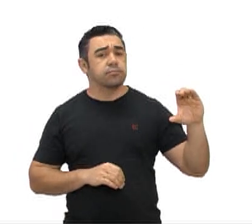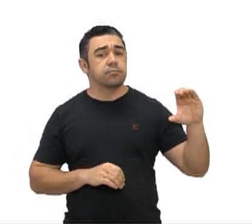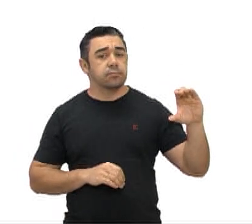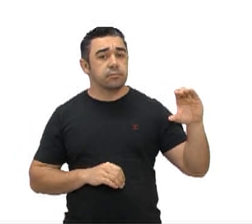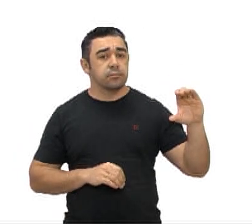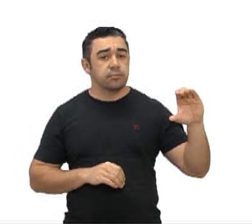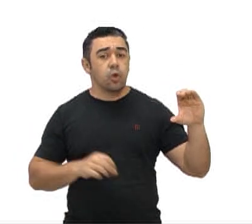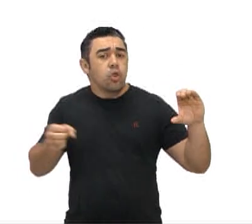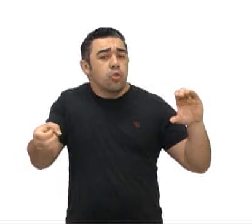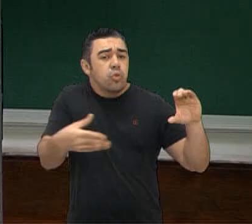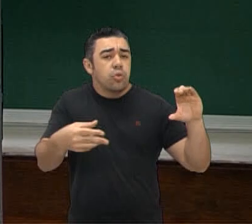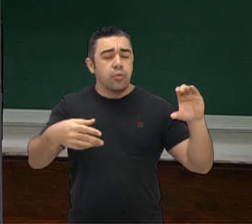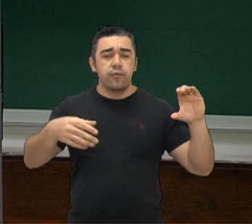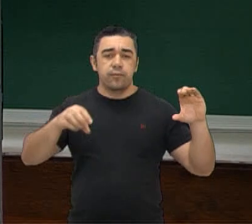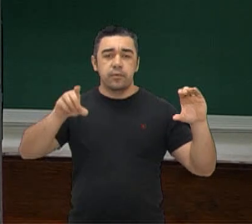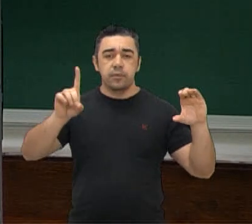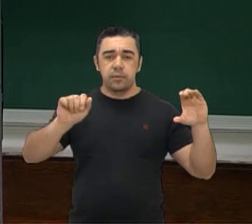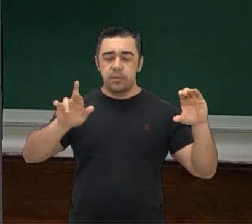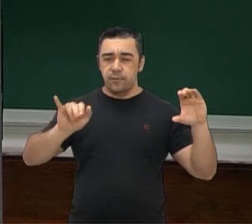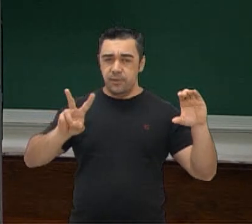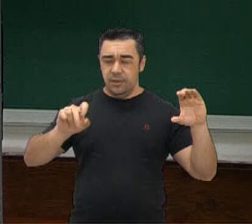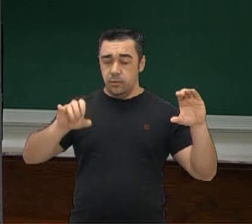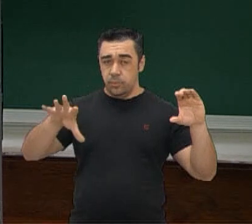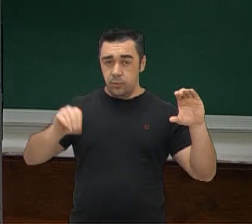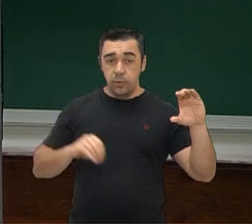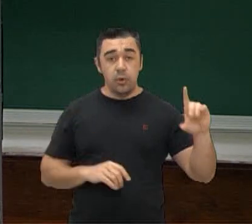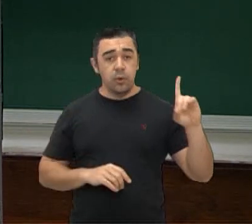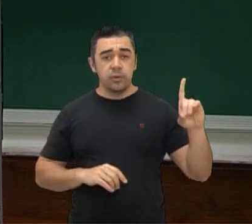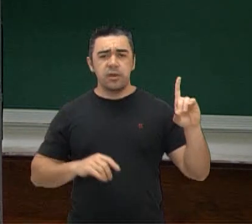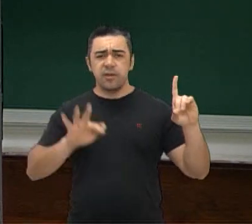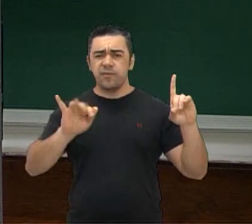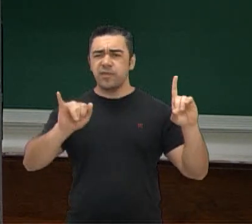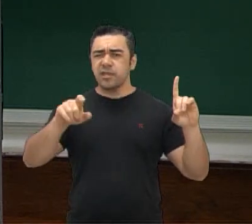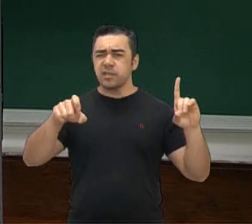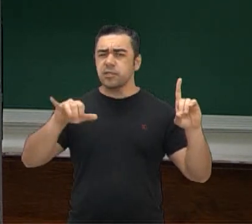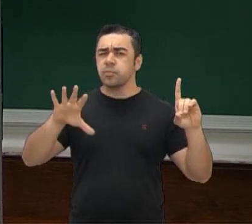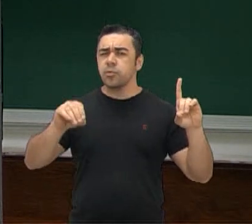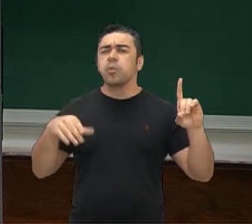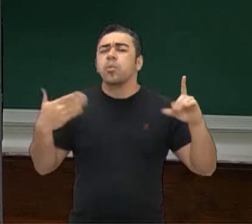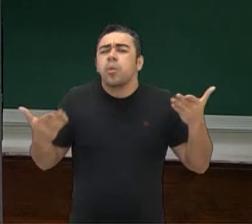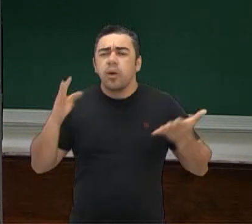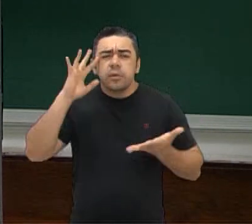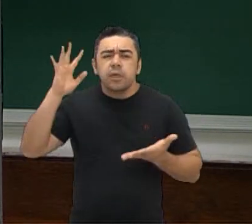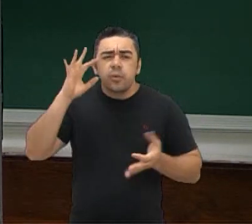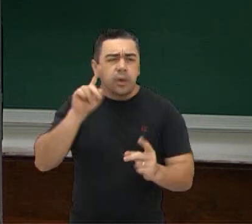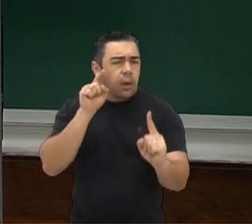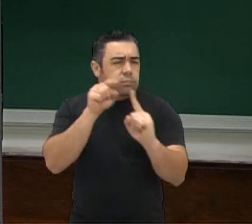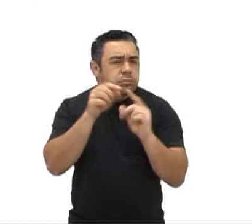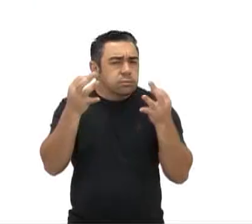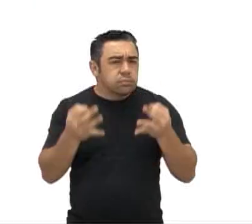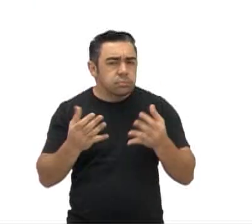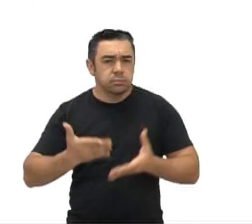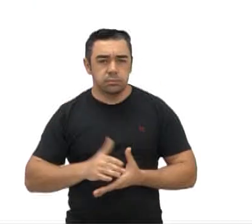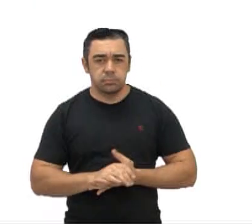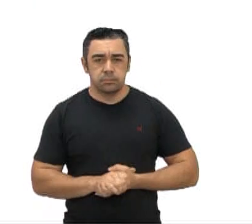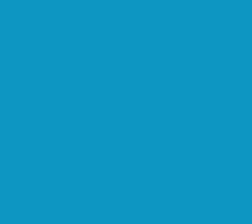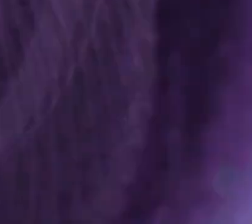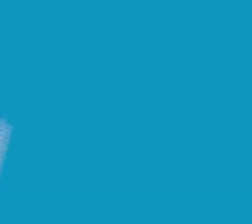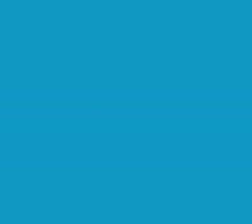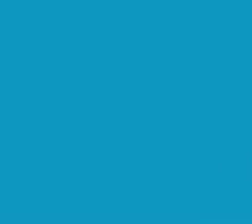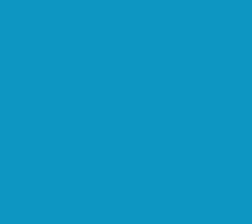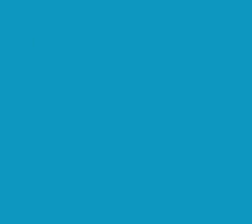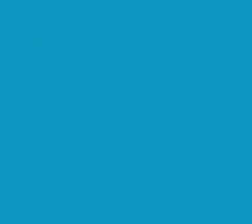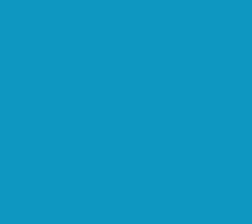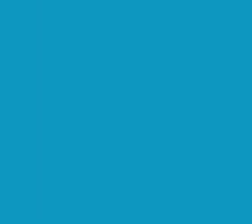o neodarwinismo. Ou letra D, o fixismo. Qual que é a teoria que está de acordo com o que está escrito ali?